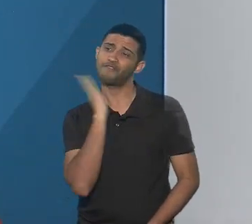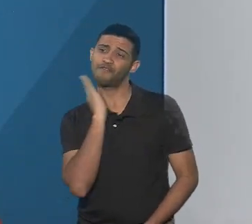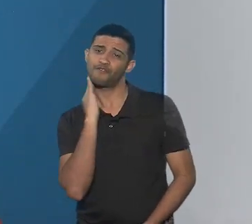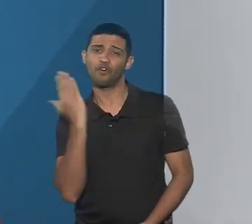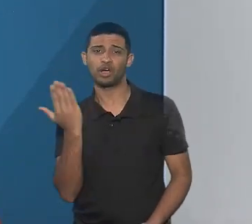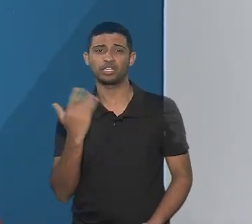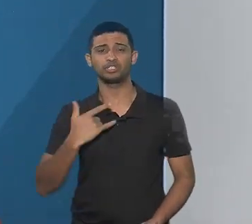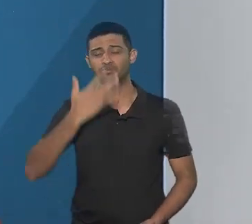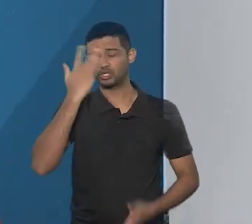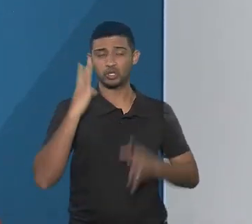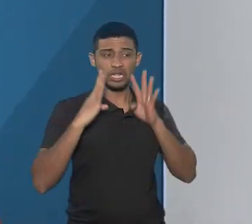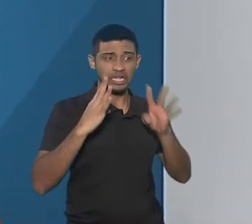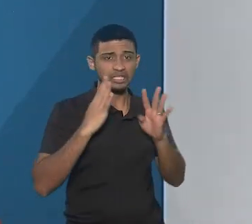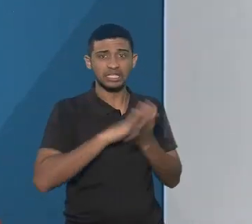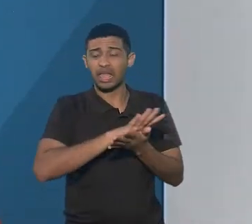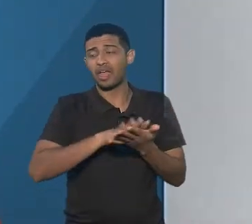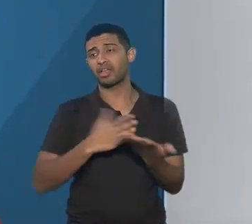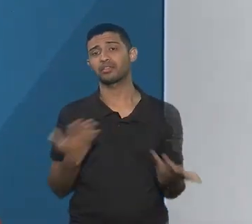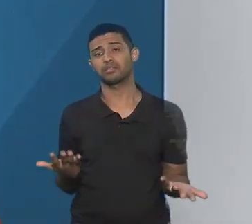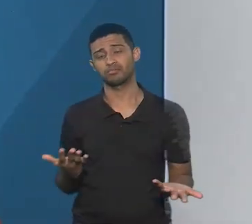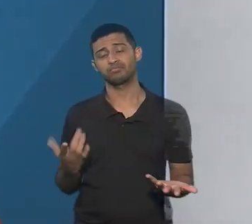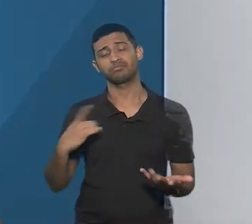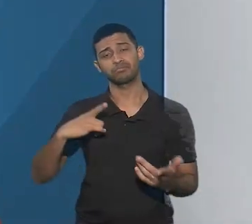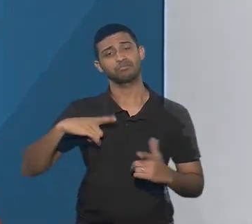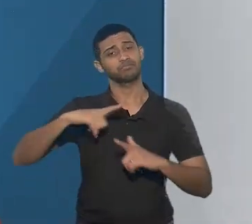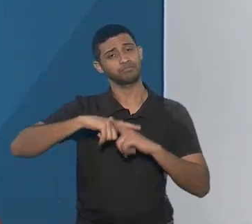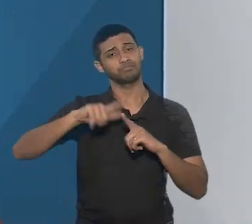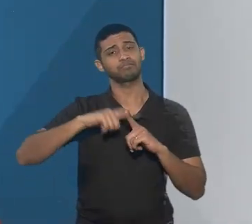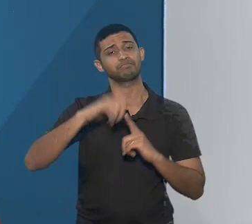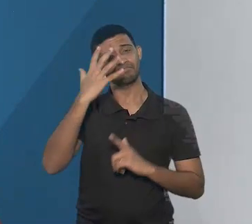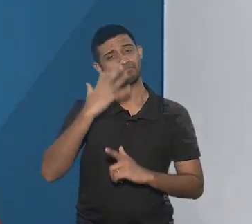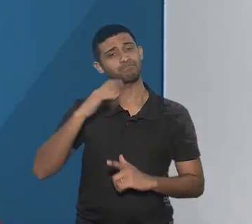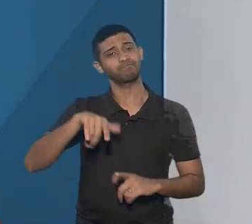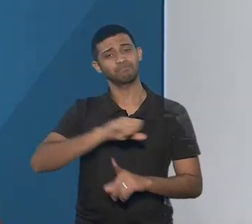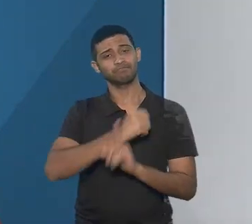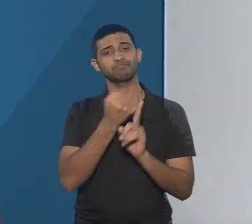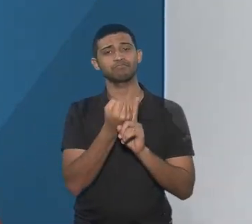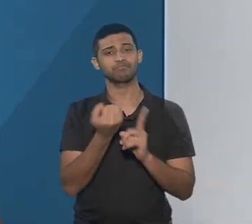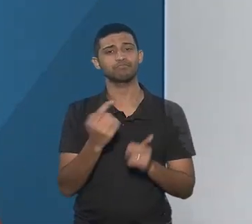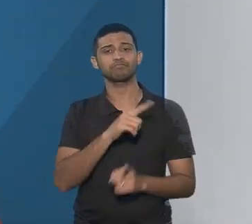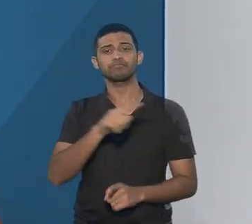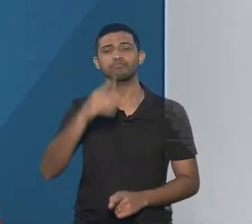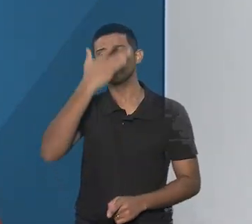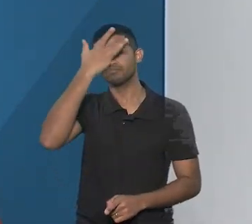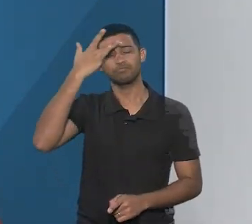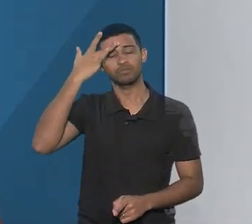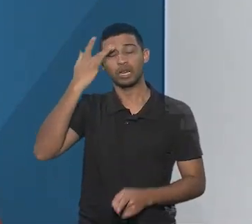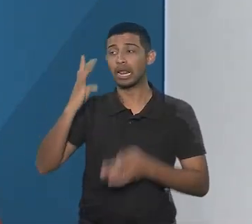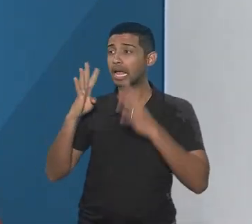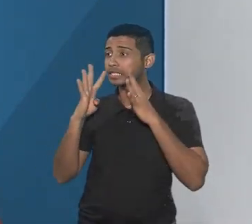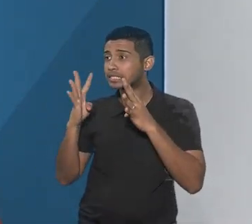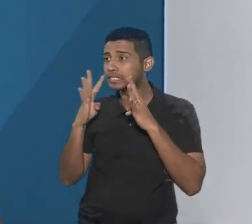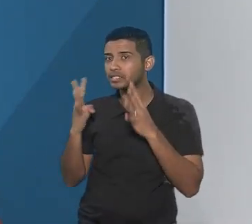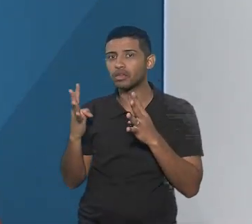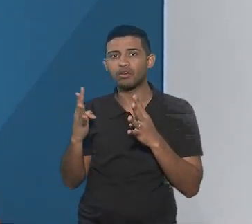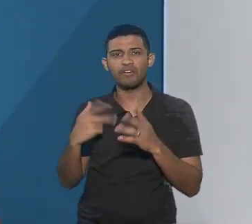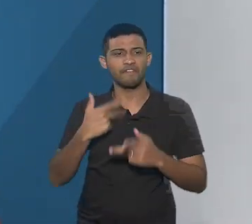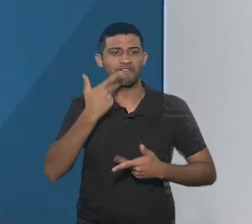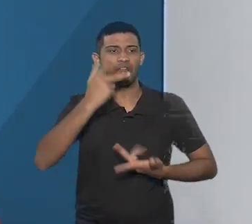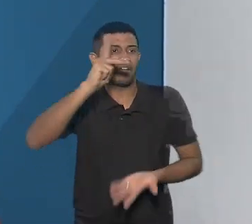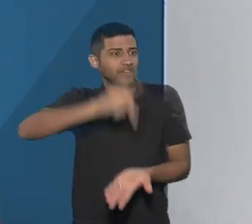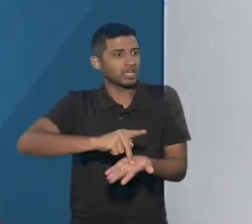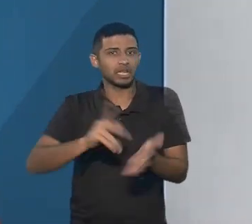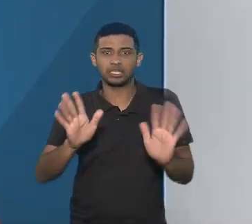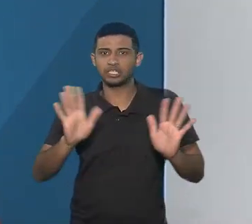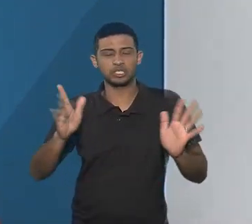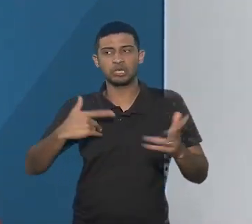nem voz em muitos lugares. Ninguém quer ouvir a verdade. Nós temos um problema muito sério nessa sociedade. As pessoas não querem ouvir